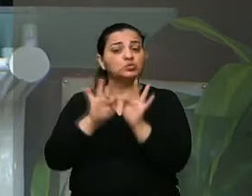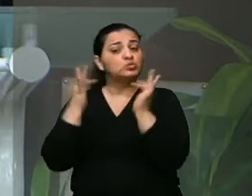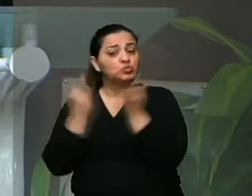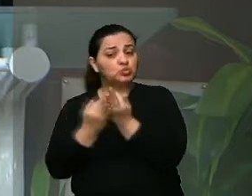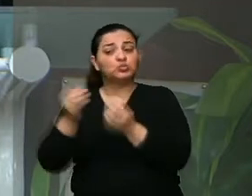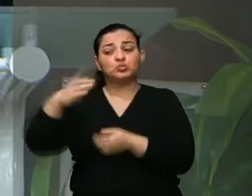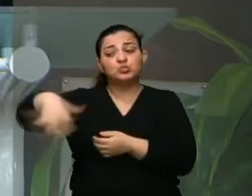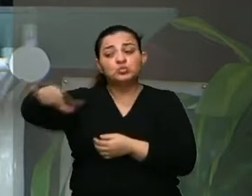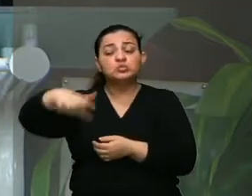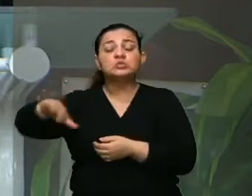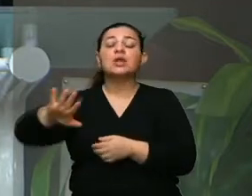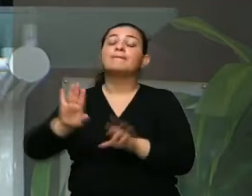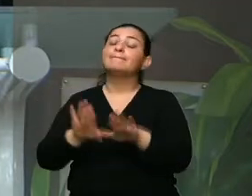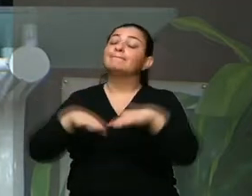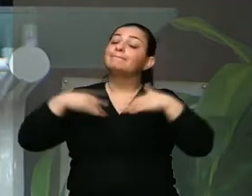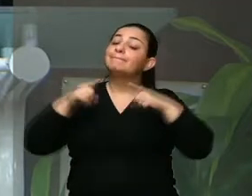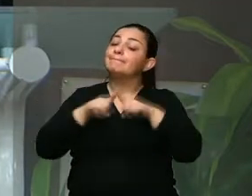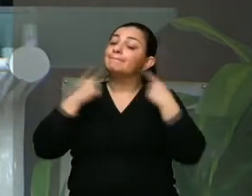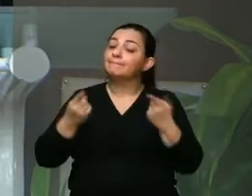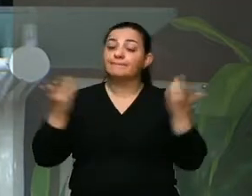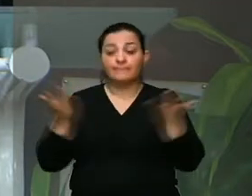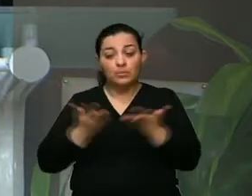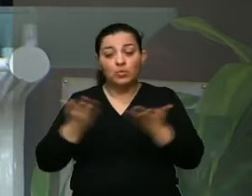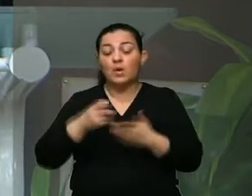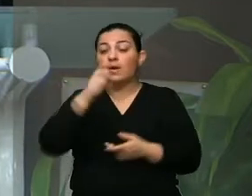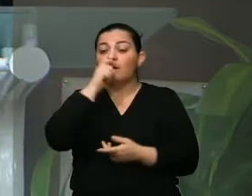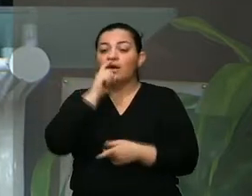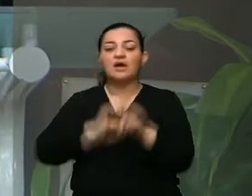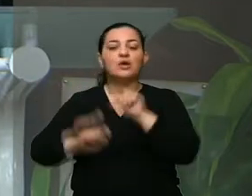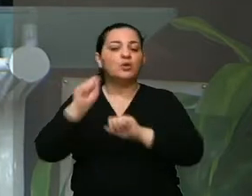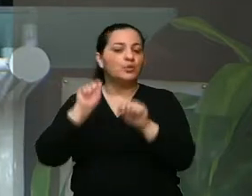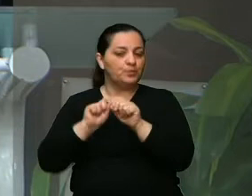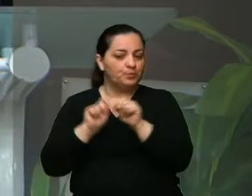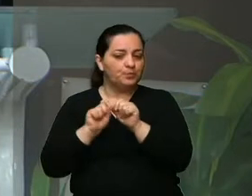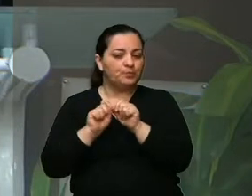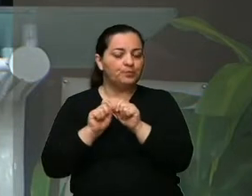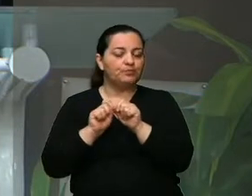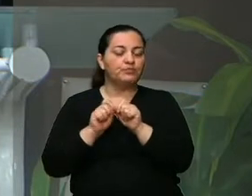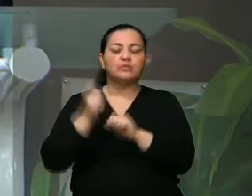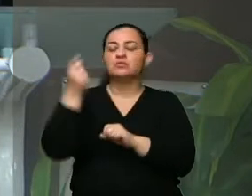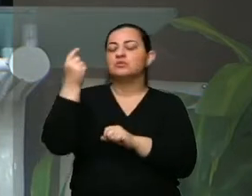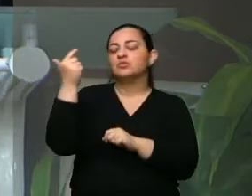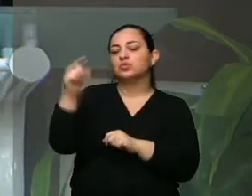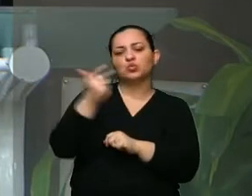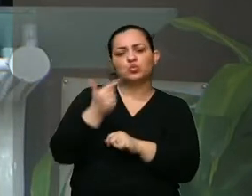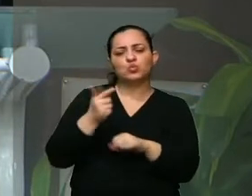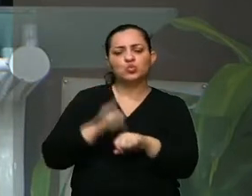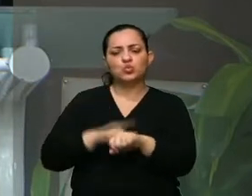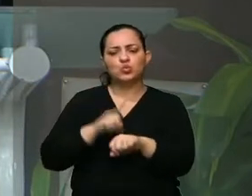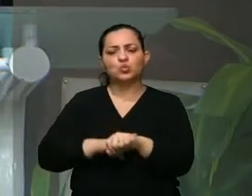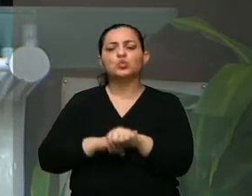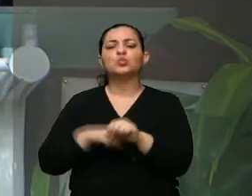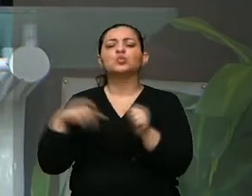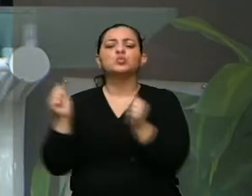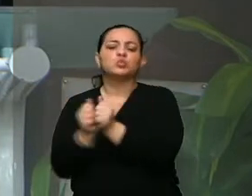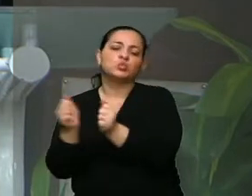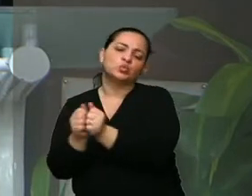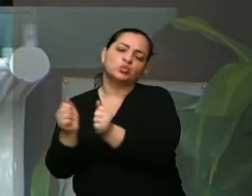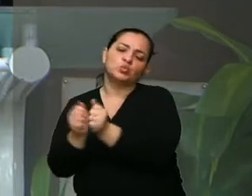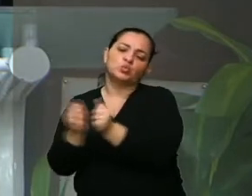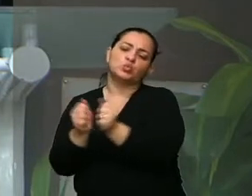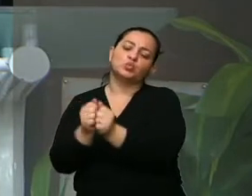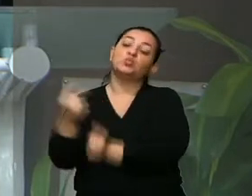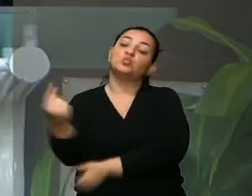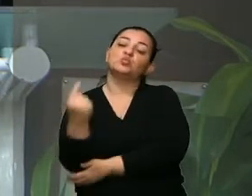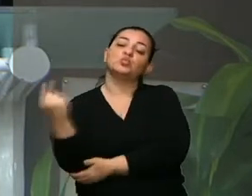mas agora o que aquele pai fazia ele não tinha tempo para estar com aquele filho único